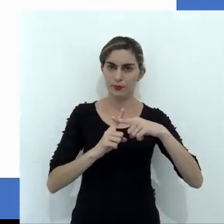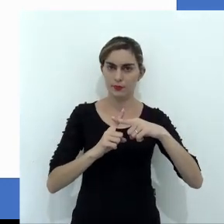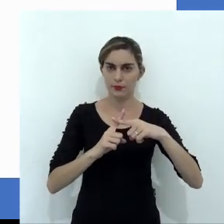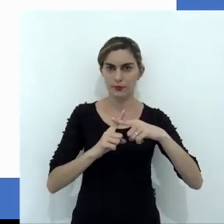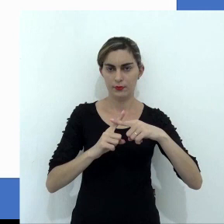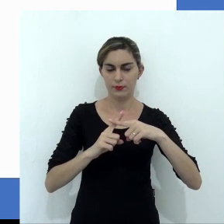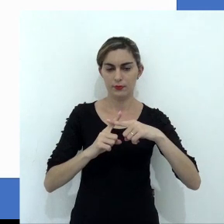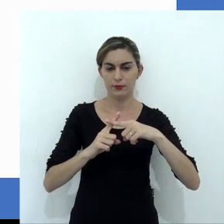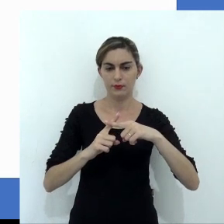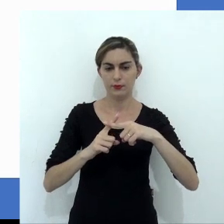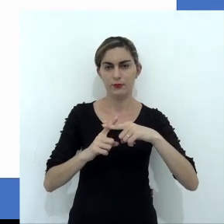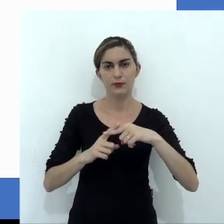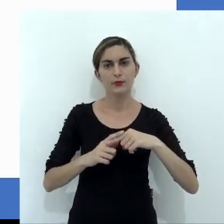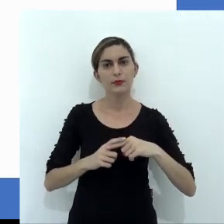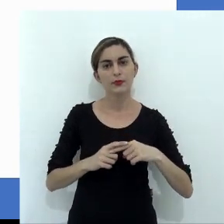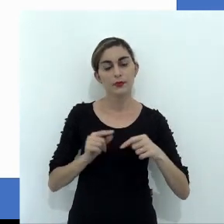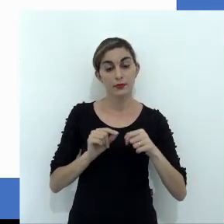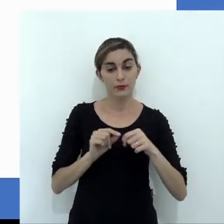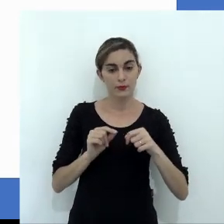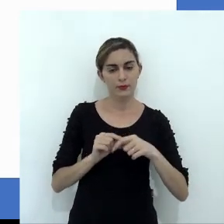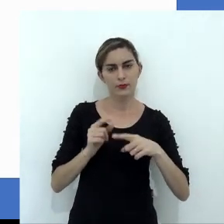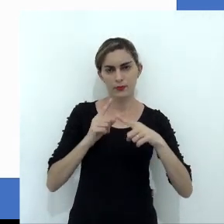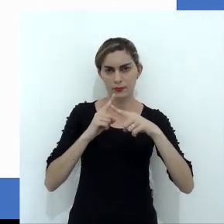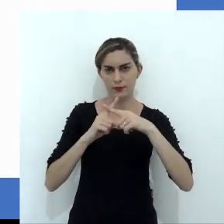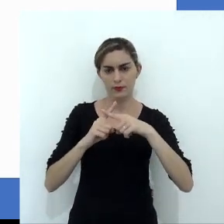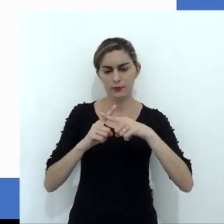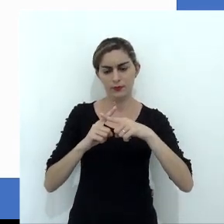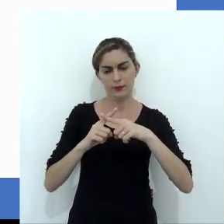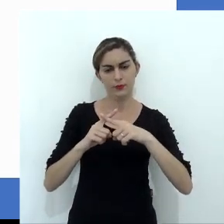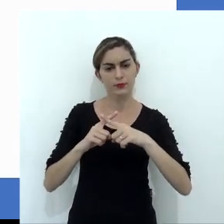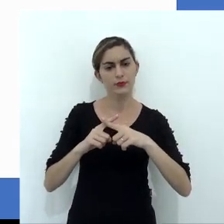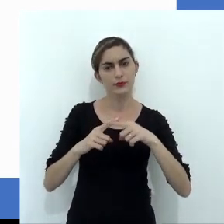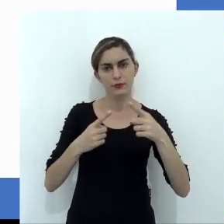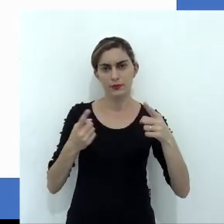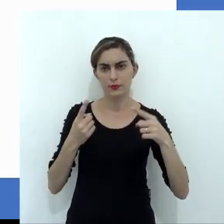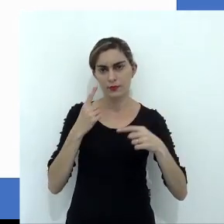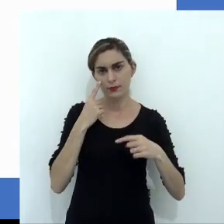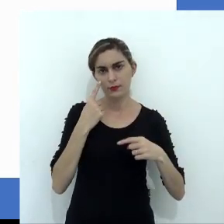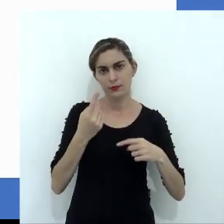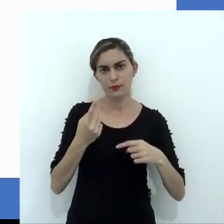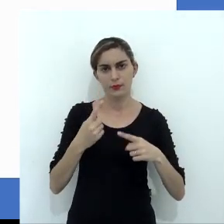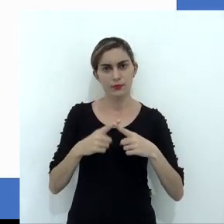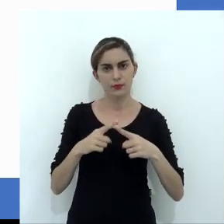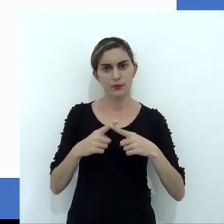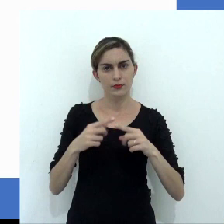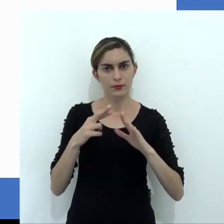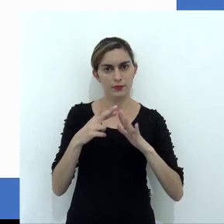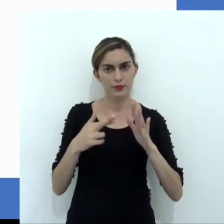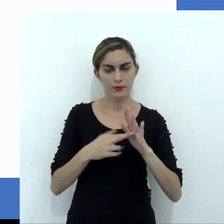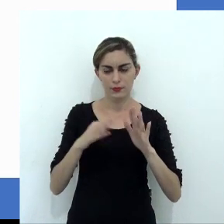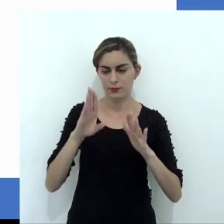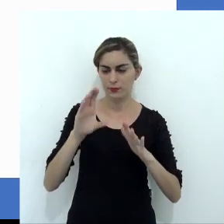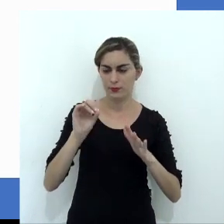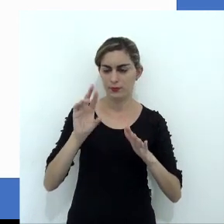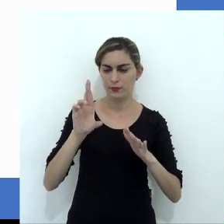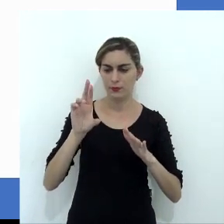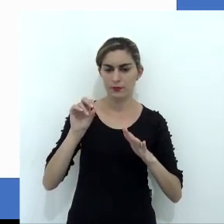dos denominadores, beleza? Fazendo essa multiplicação, a gente consegue chegar aqui no 20. Por que chama a regra da borboleta,